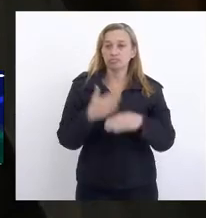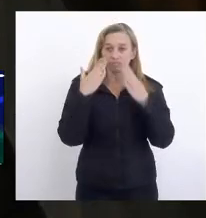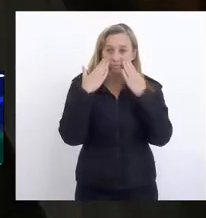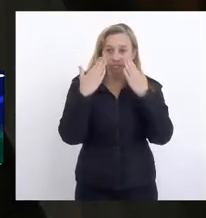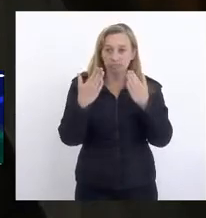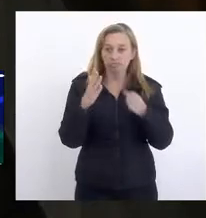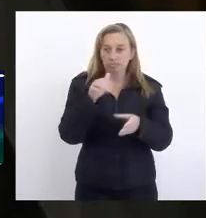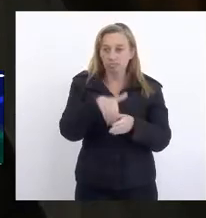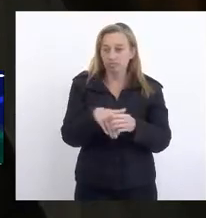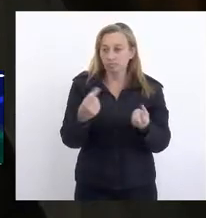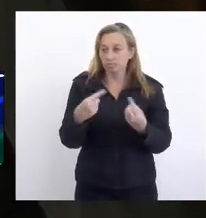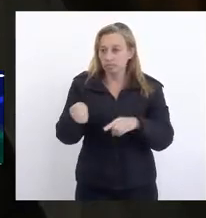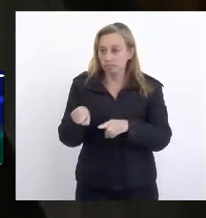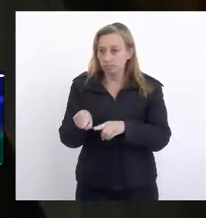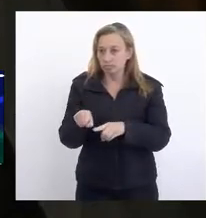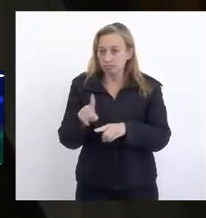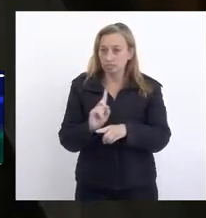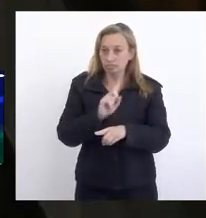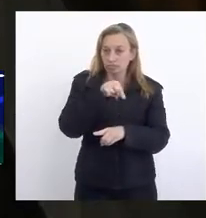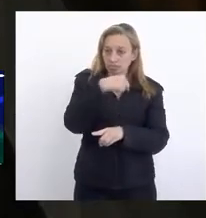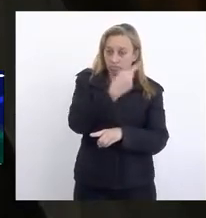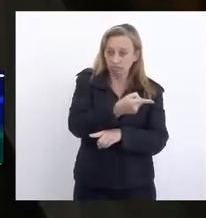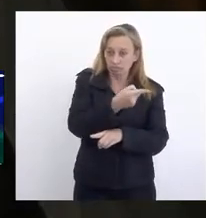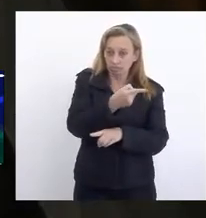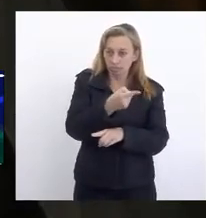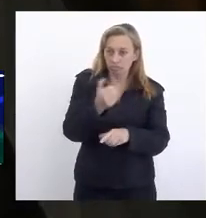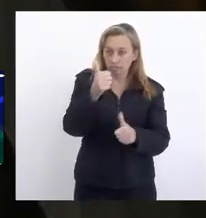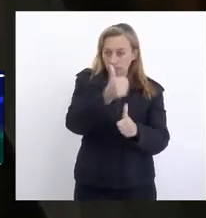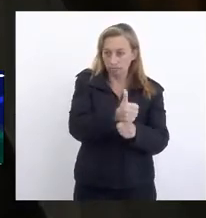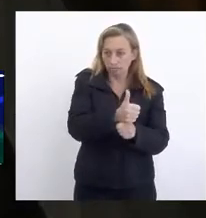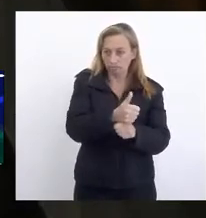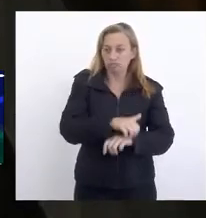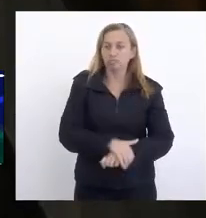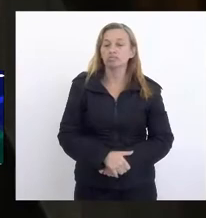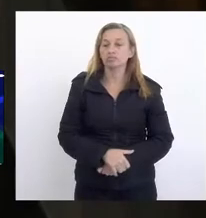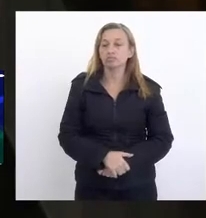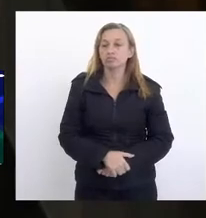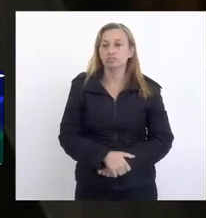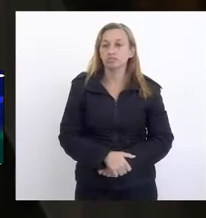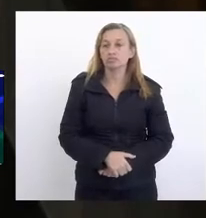apresentarei um voto divergente com outro substitutivo,